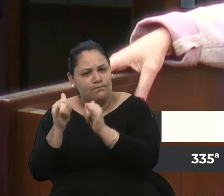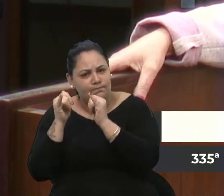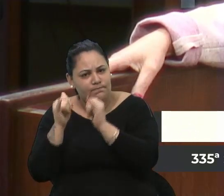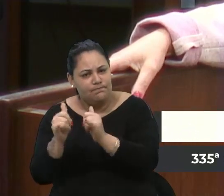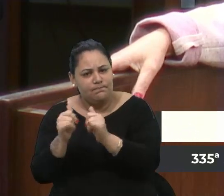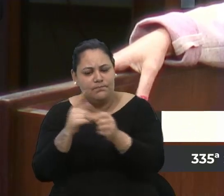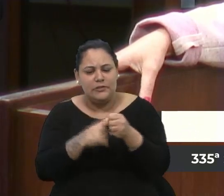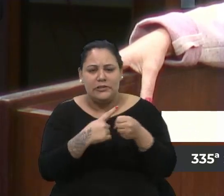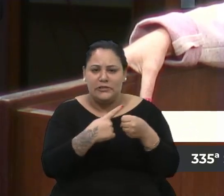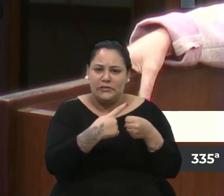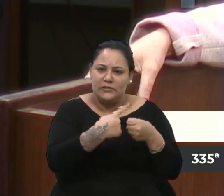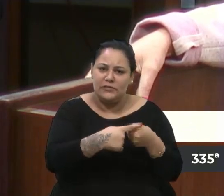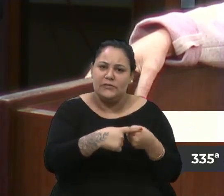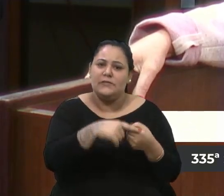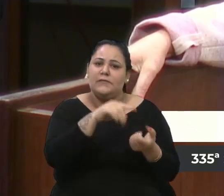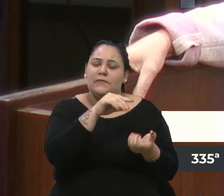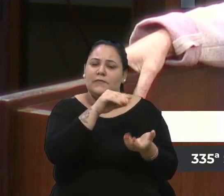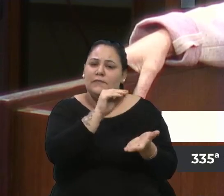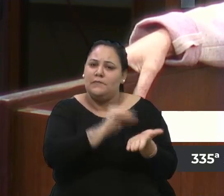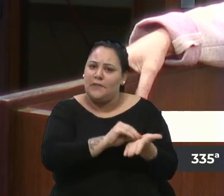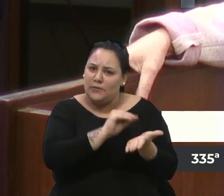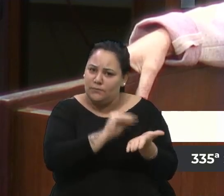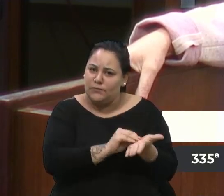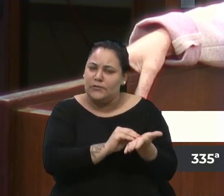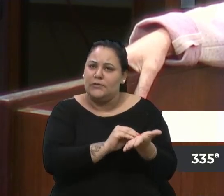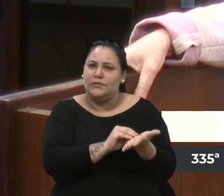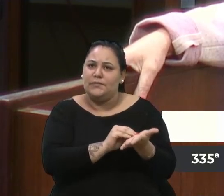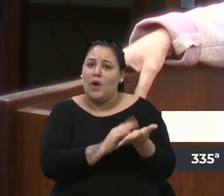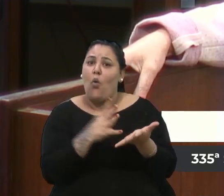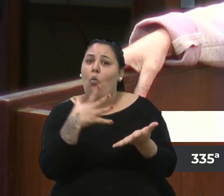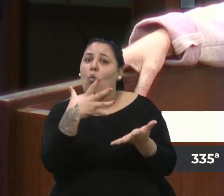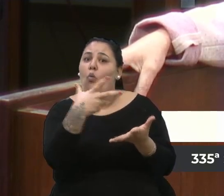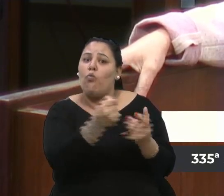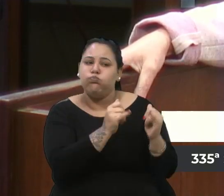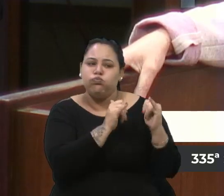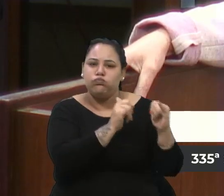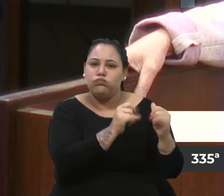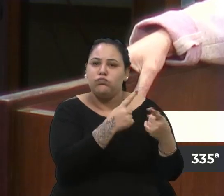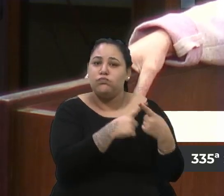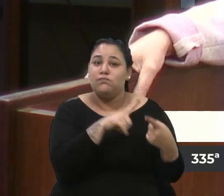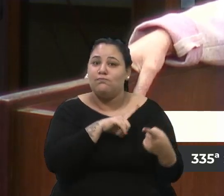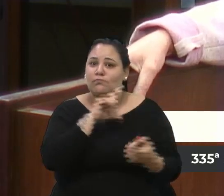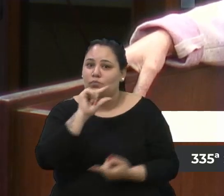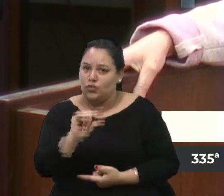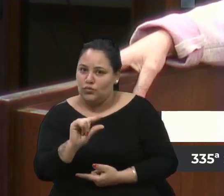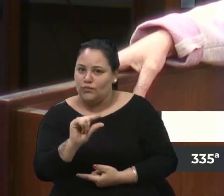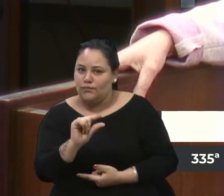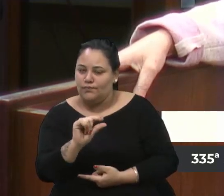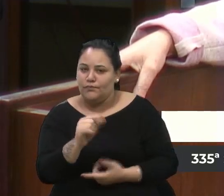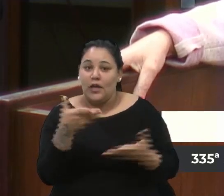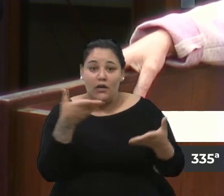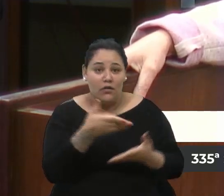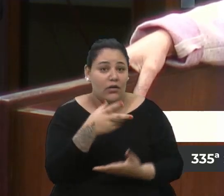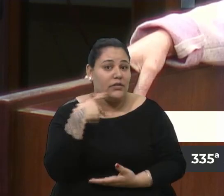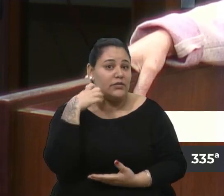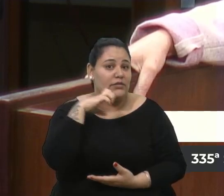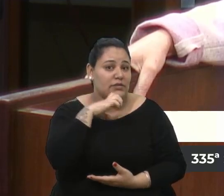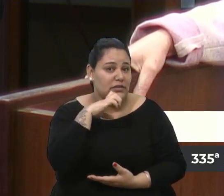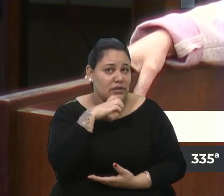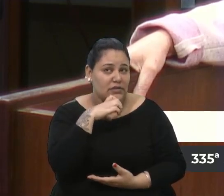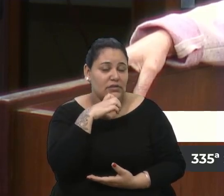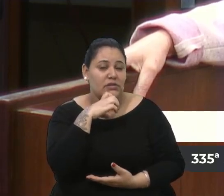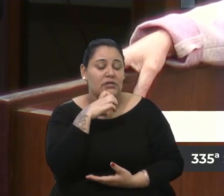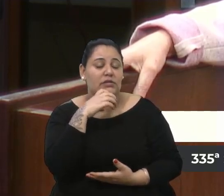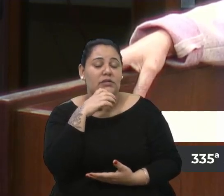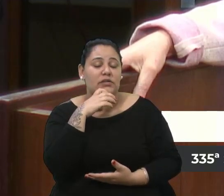também a falta de linhas. Agora, me permite, vereadora Estela, depois se tu quiseres falar, a vereadora Estela